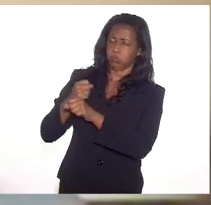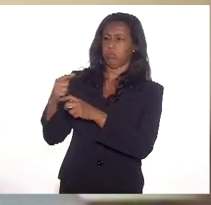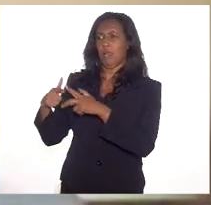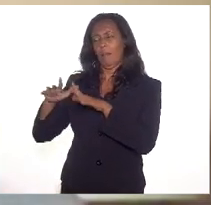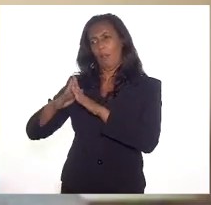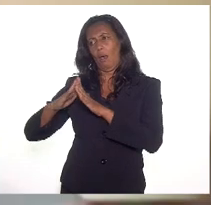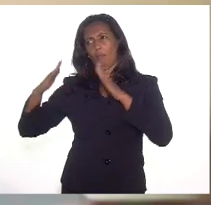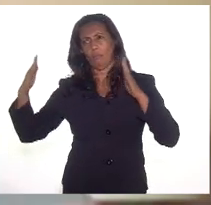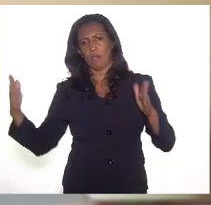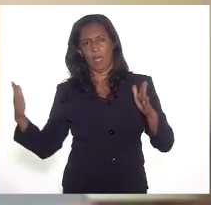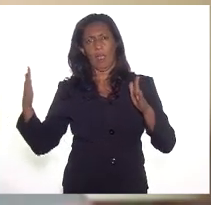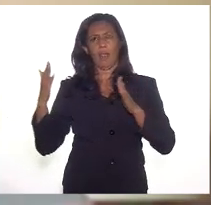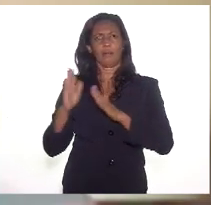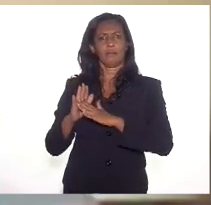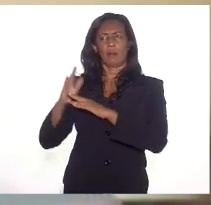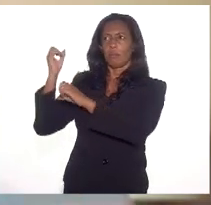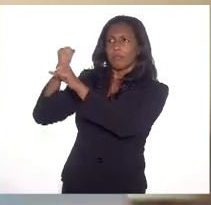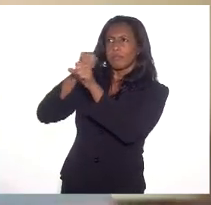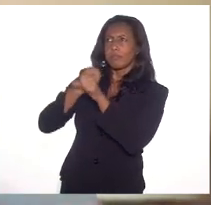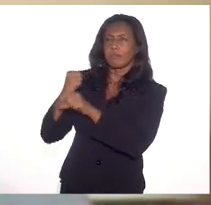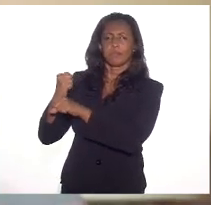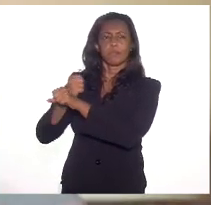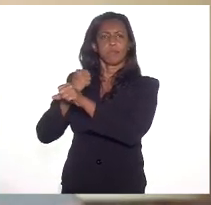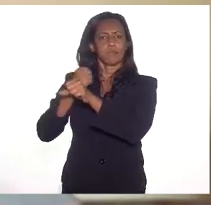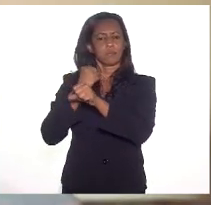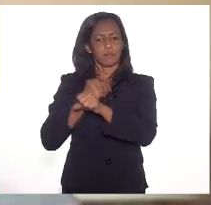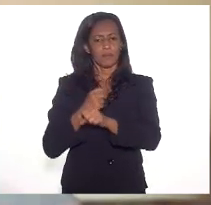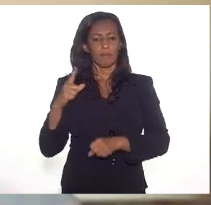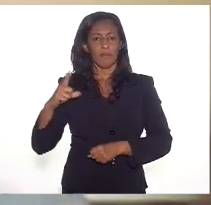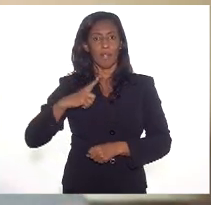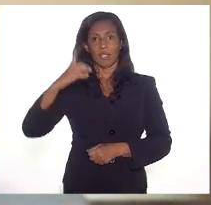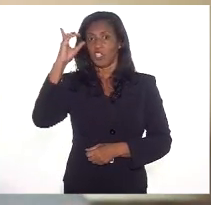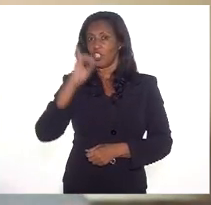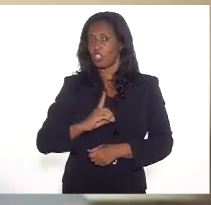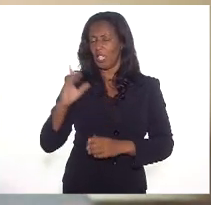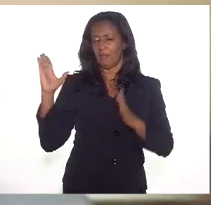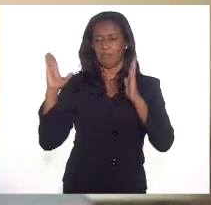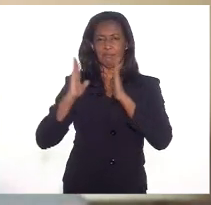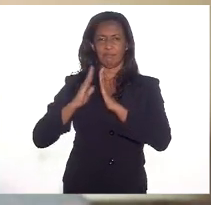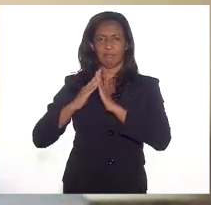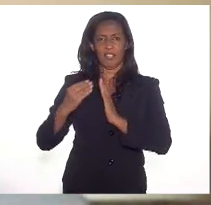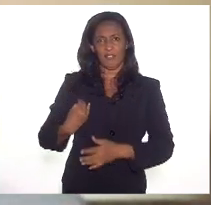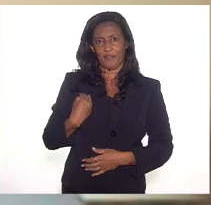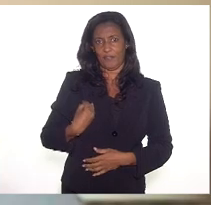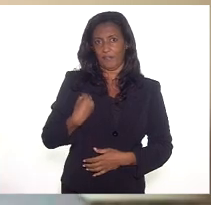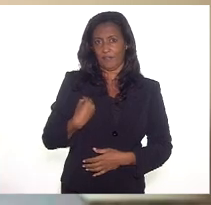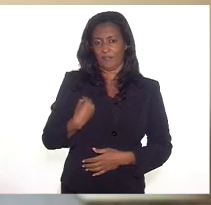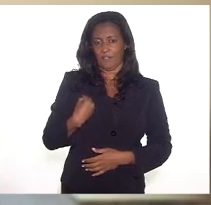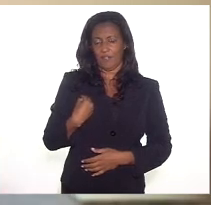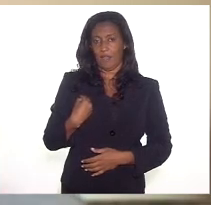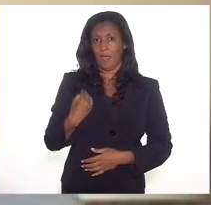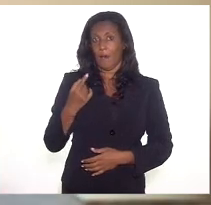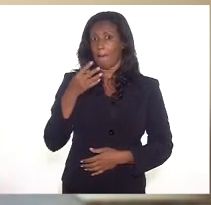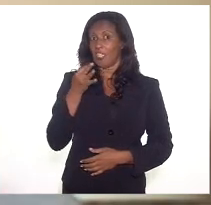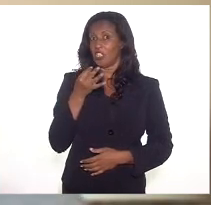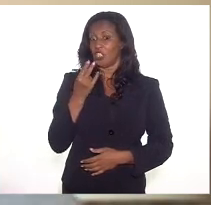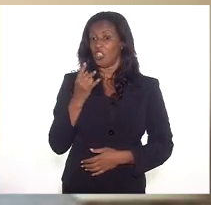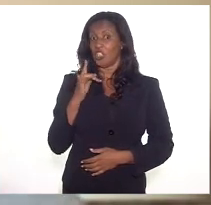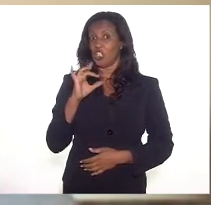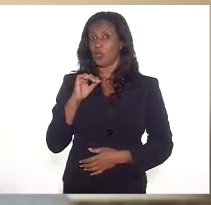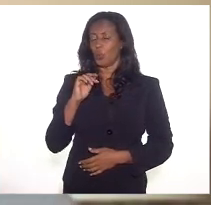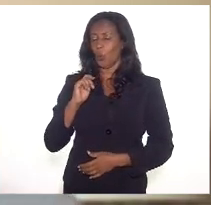ampliar, ela pode investir naquela casa, ela passa a ter um direito de moradia, mas você não dá uma titulação